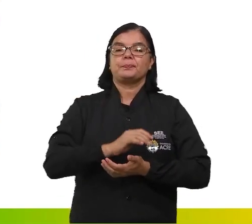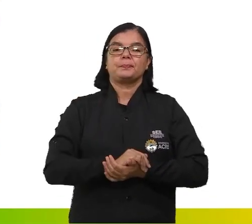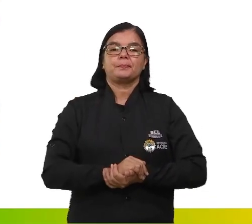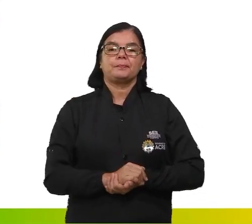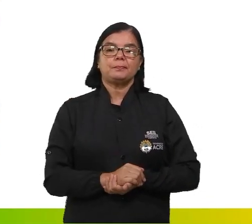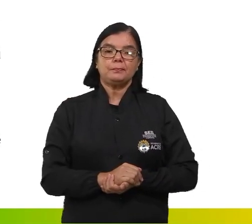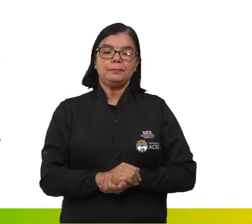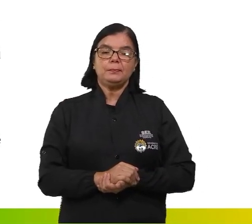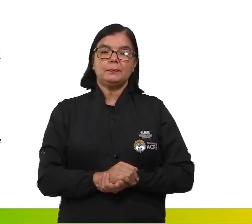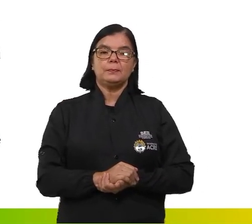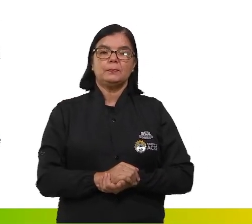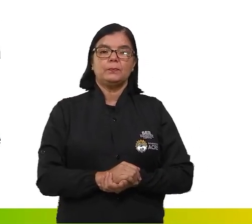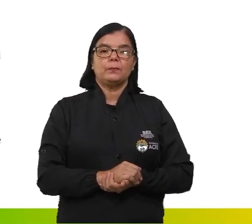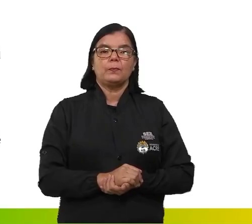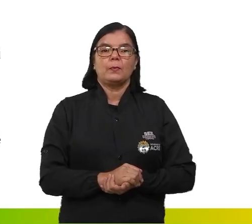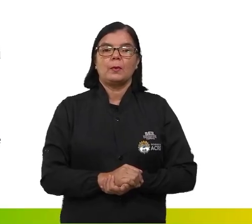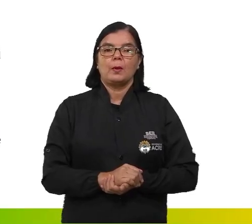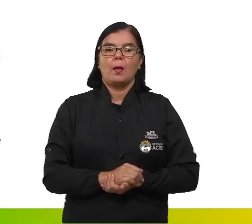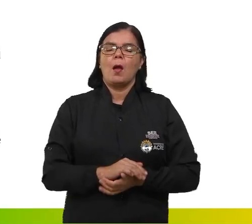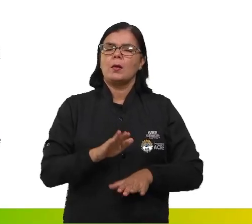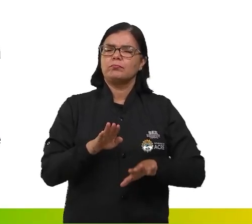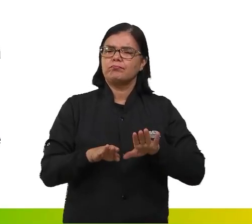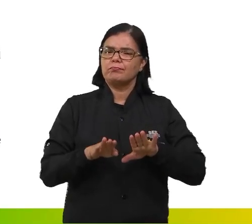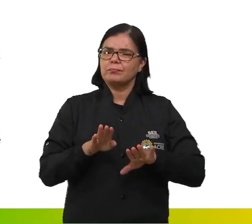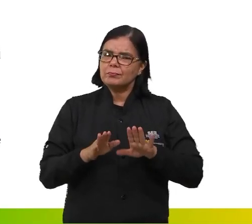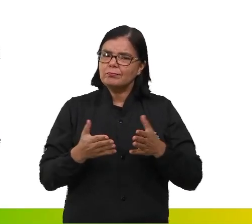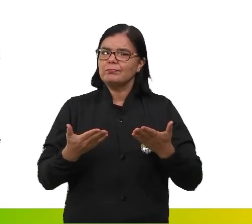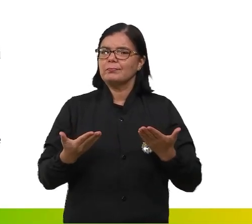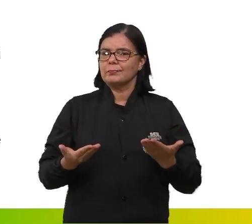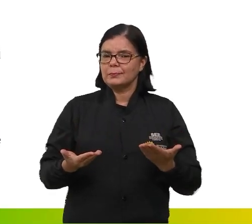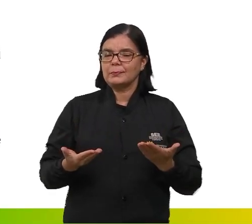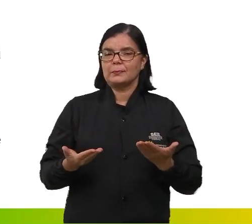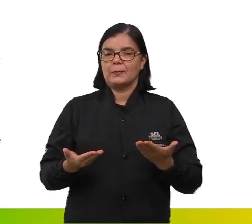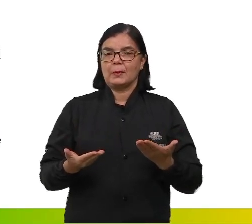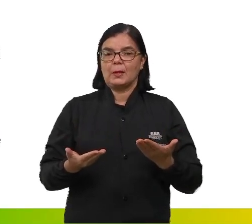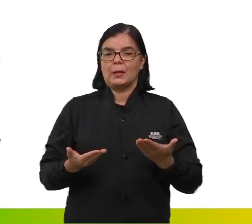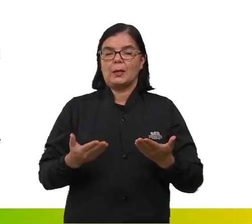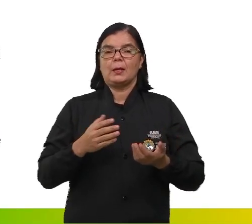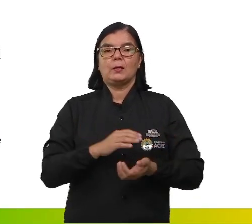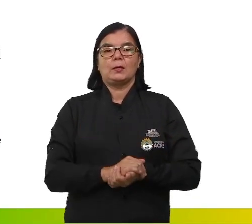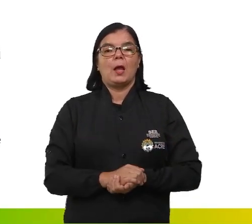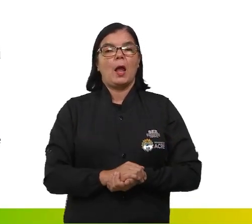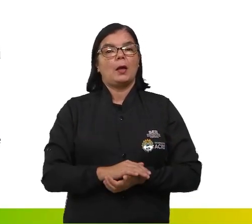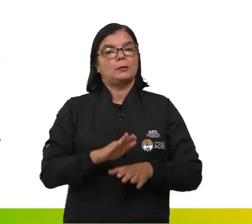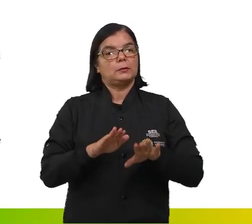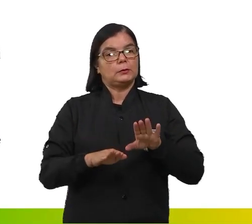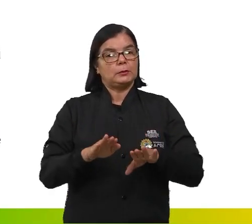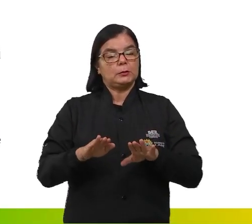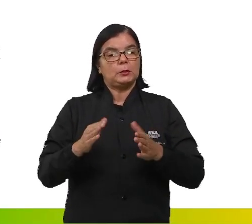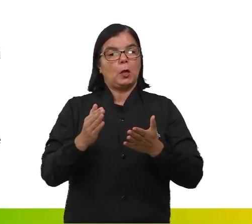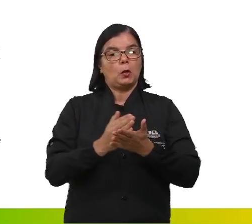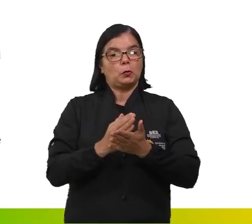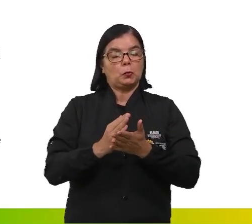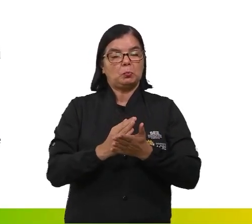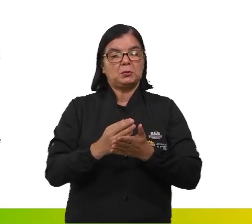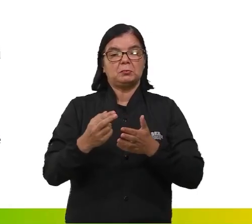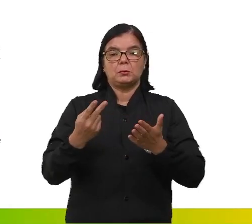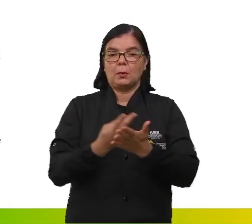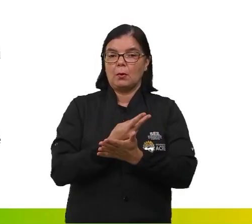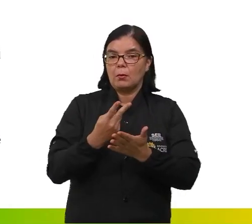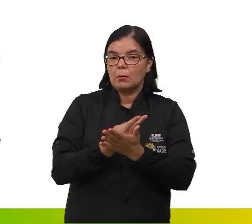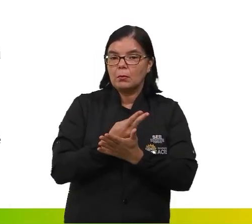da reflexão. Então, embora muitas vezes